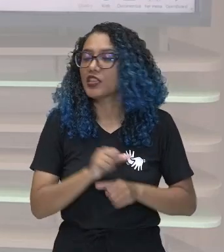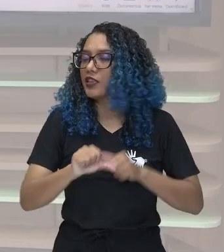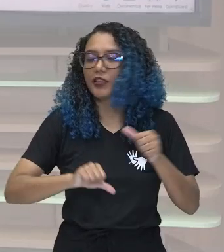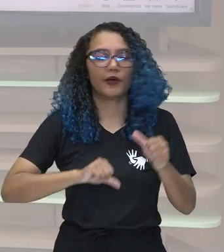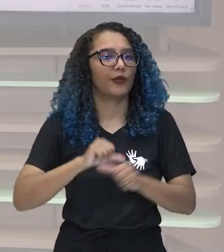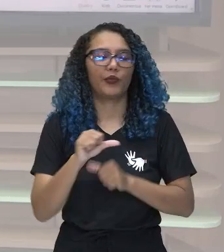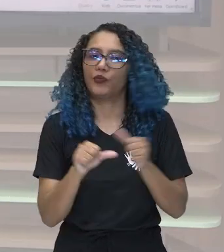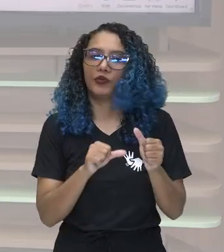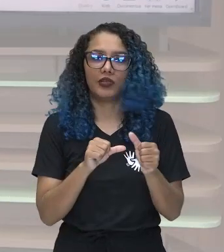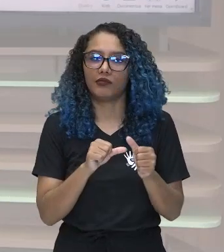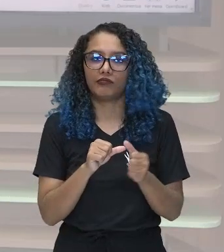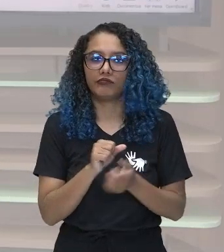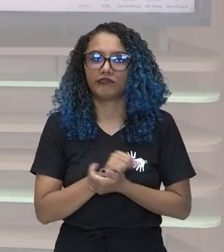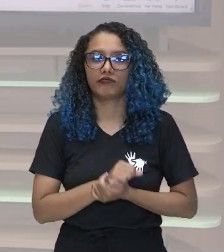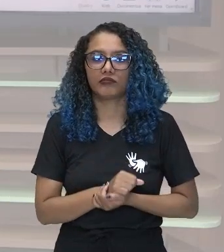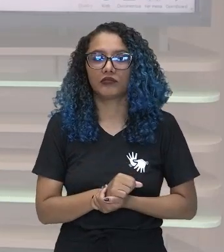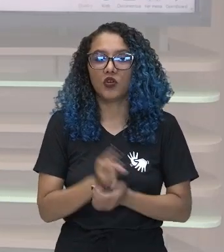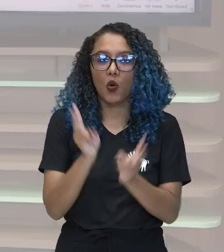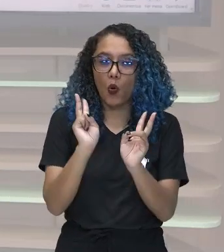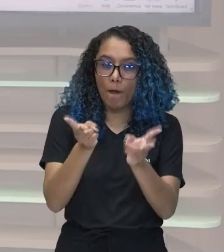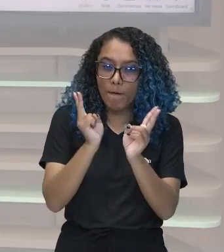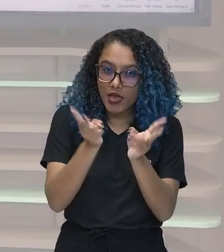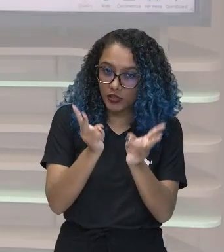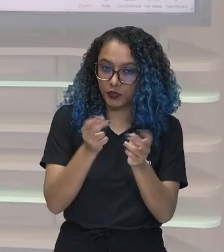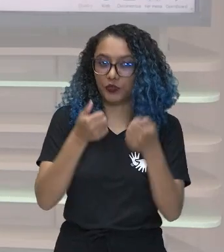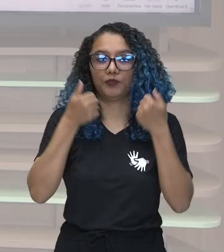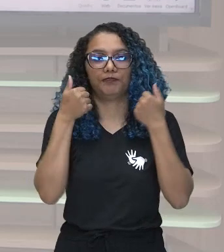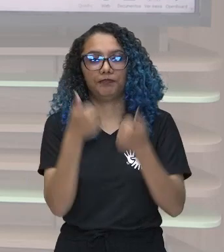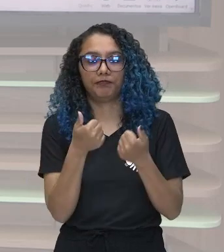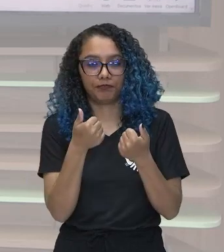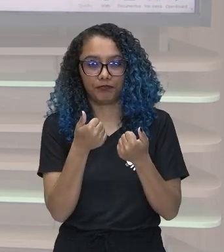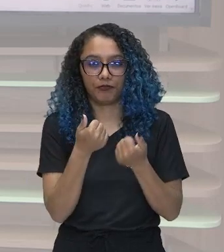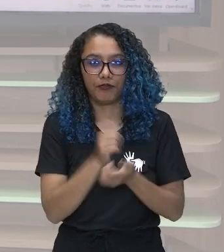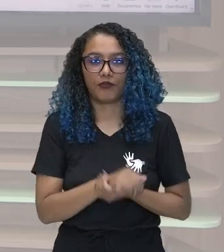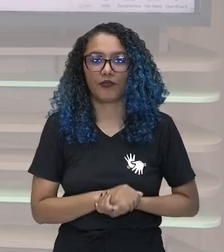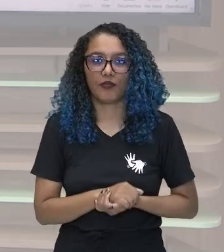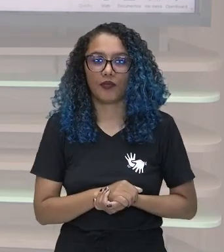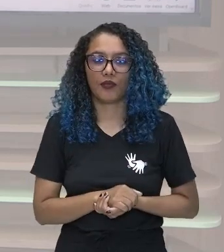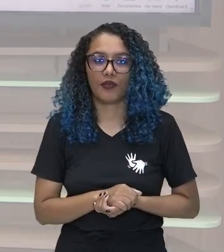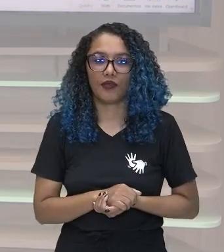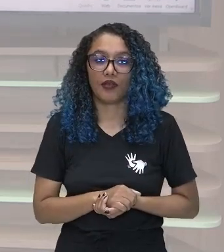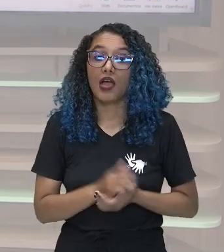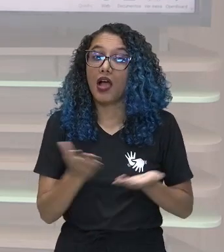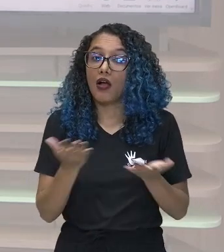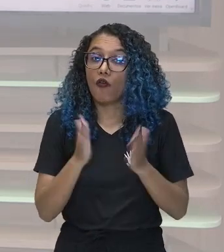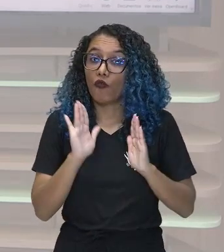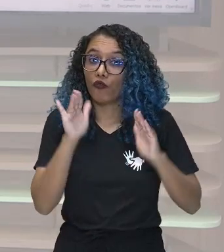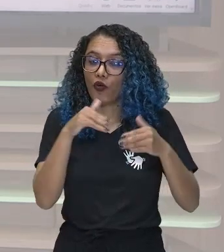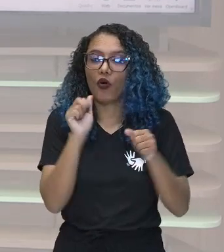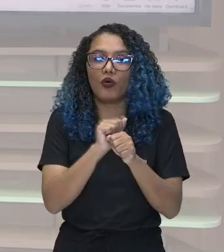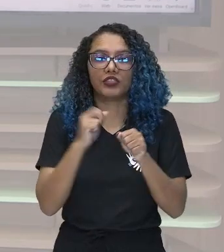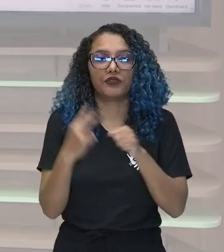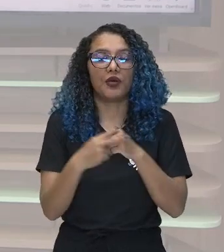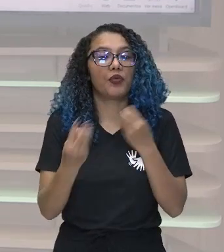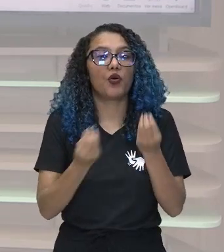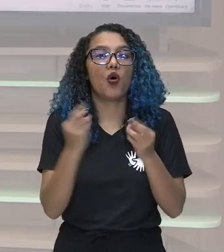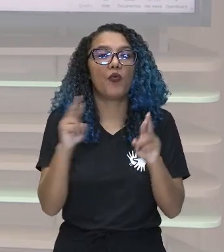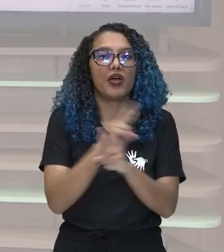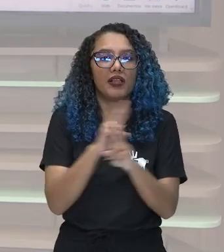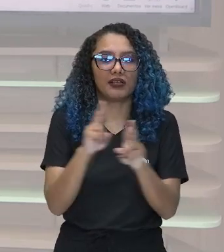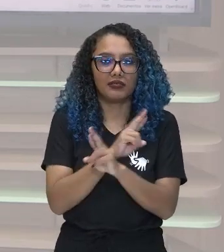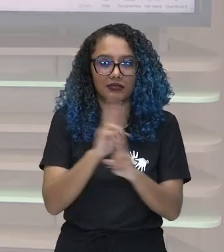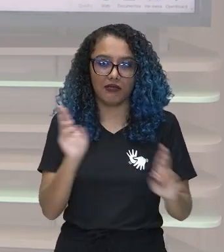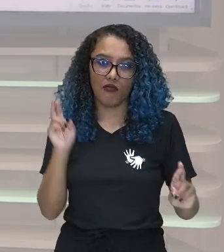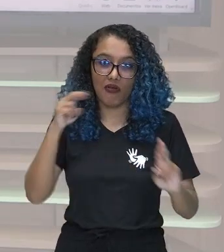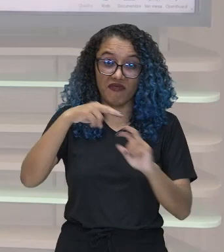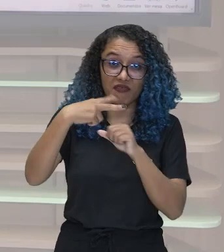Ele é invariável, o advérbio é invariável, tá bom? Então, estamos tratando agora do advérbio, e essa relação dele com o verbo. Então, ele não vai